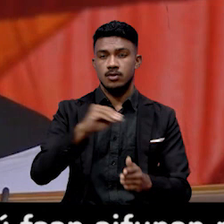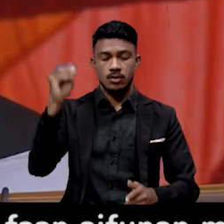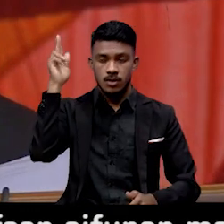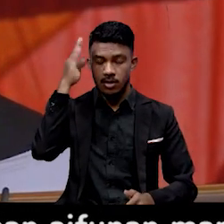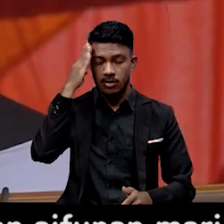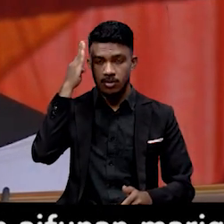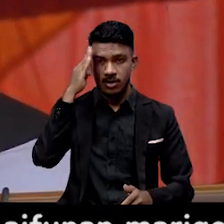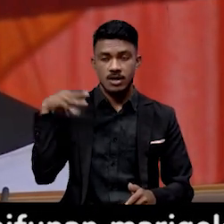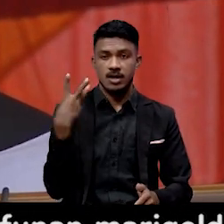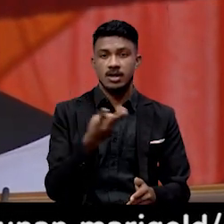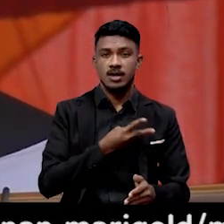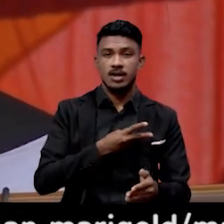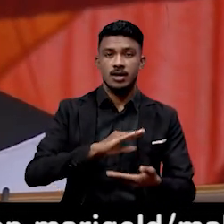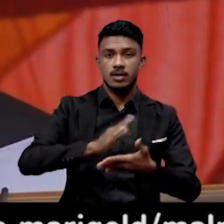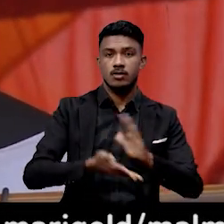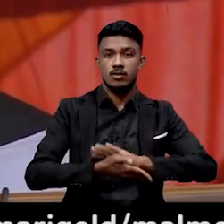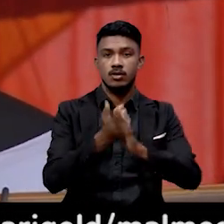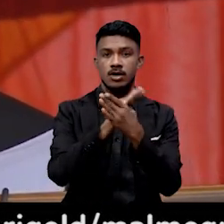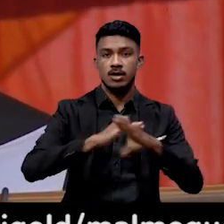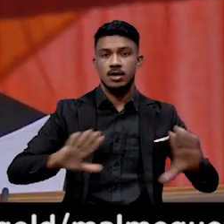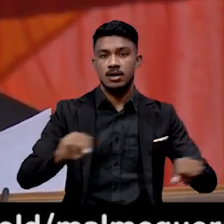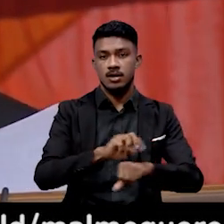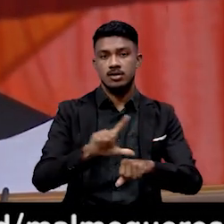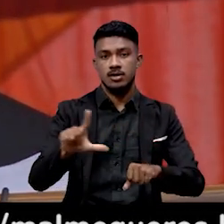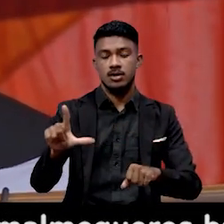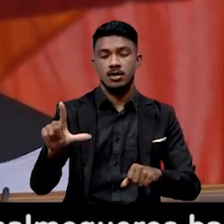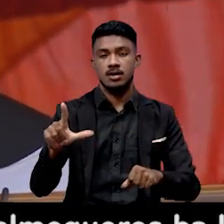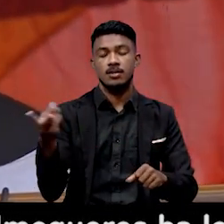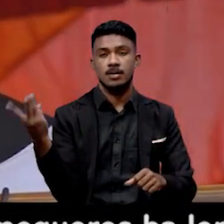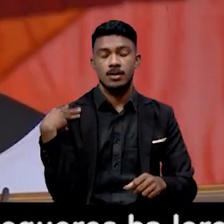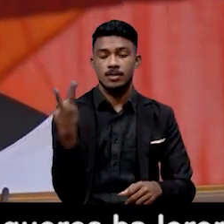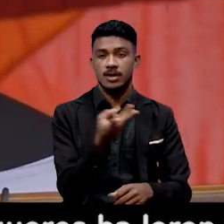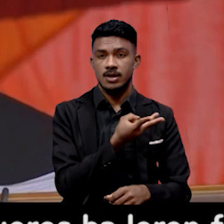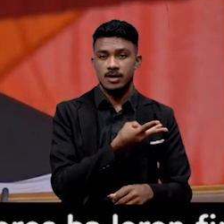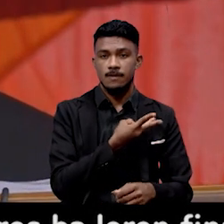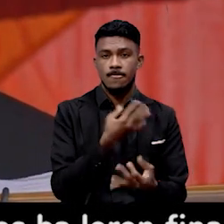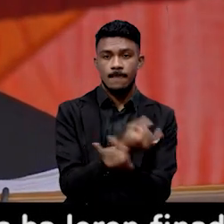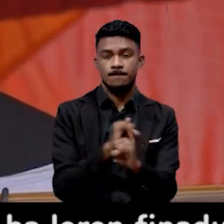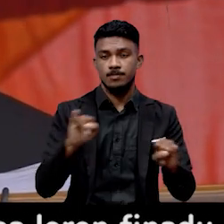libertariamente indita de unidade nacional, no loro indita para a vitória e o referendo